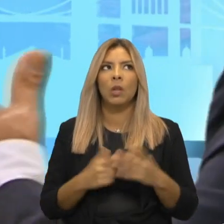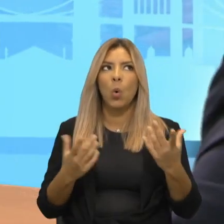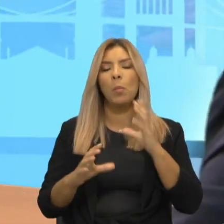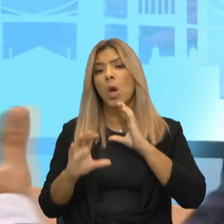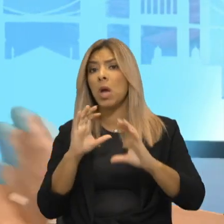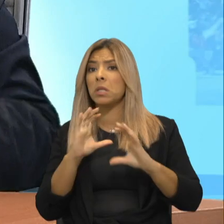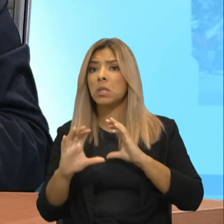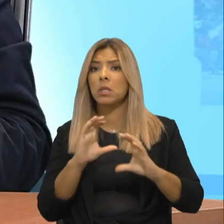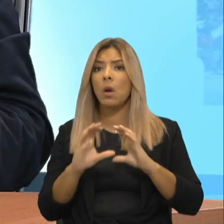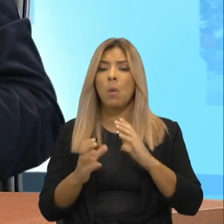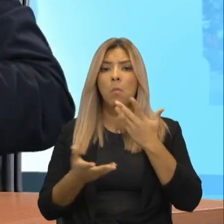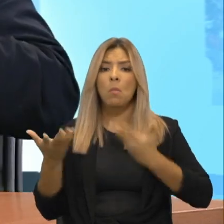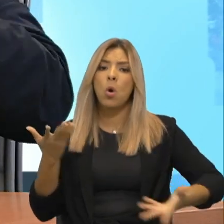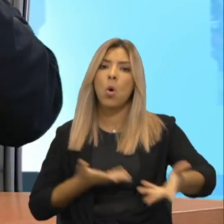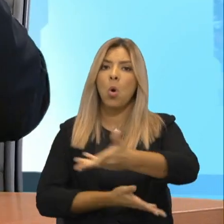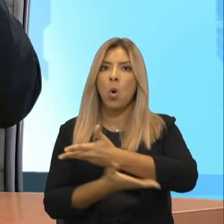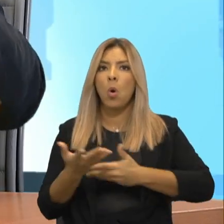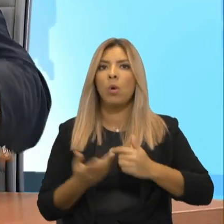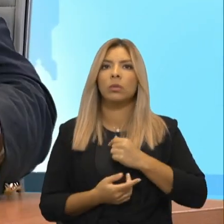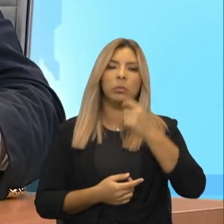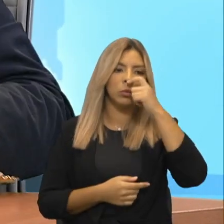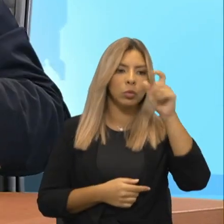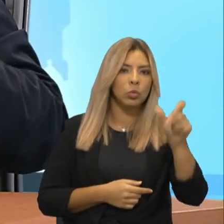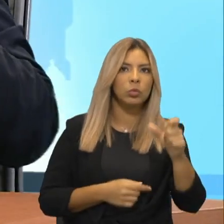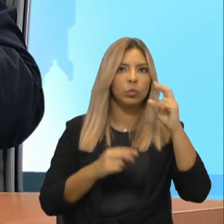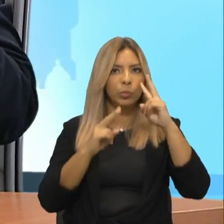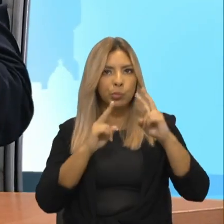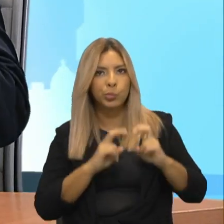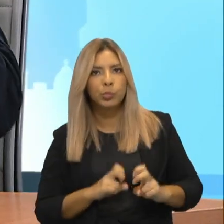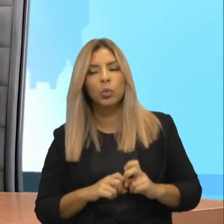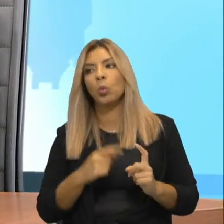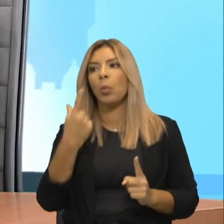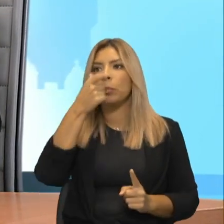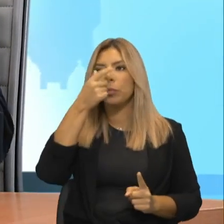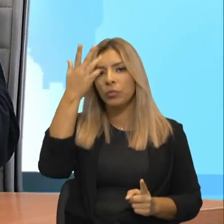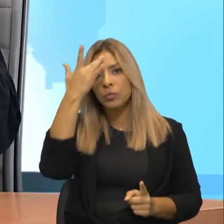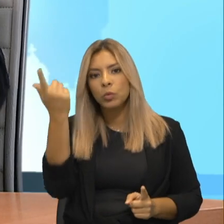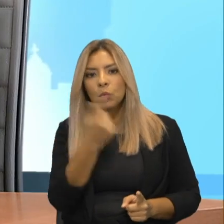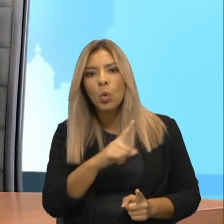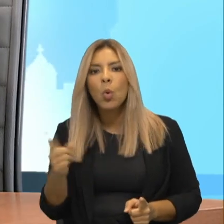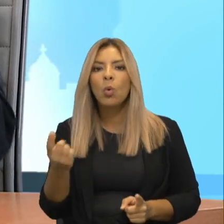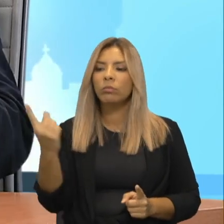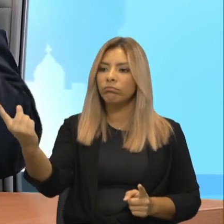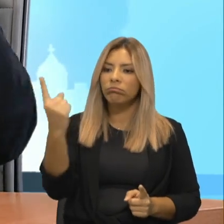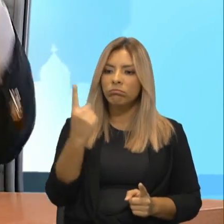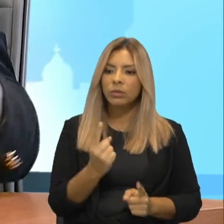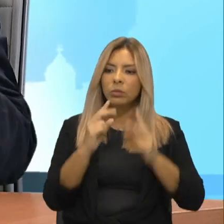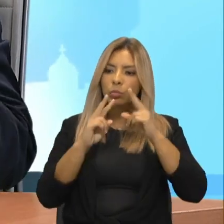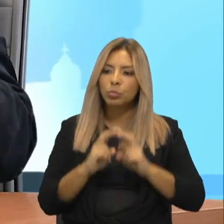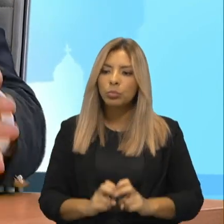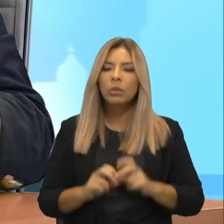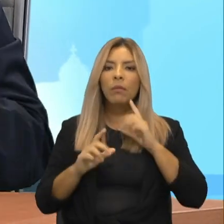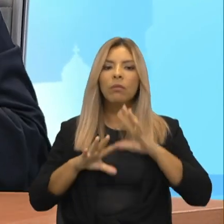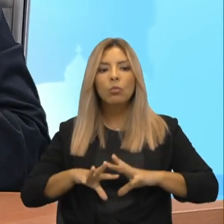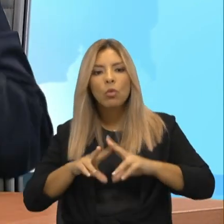comunicações autopropostas. Se houver algum investigador, algum professor que tenha desenvolvido uma investigação interessante, também